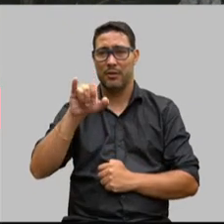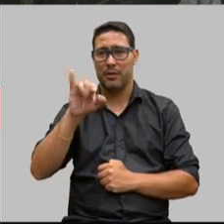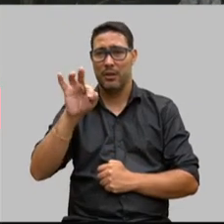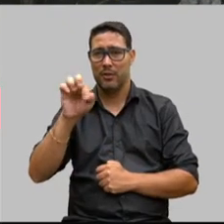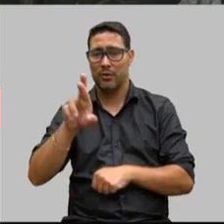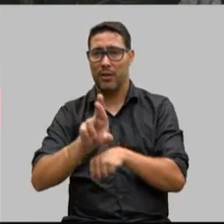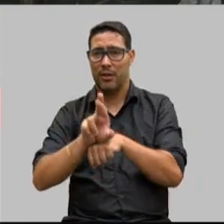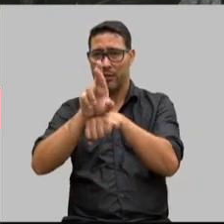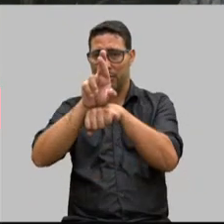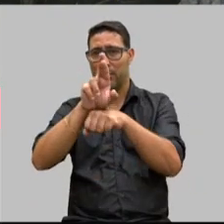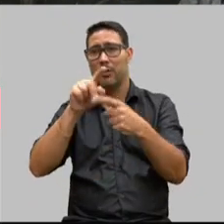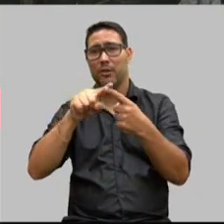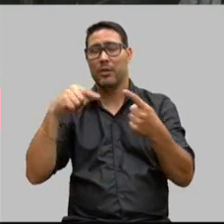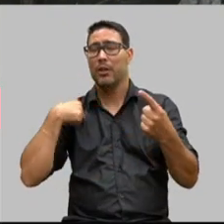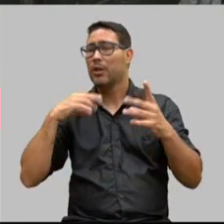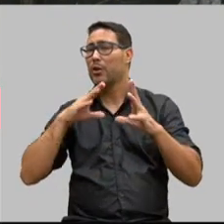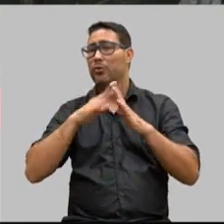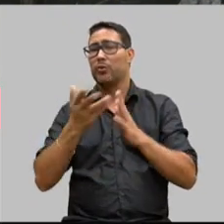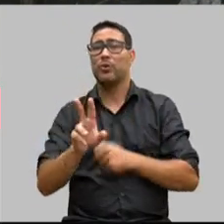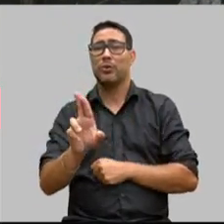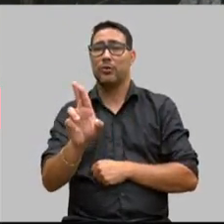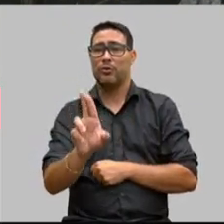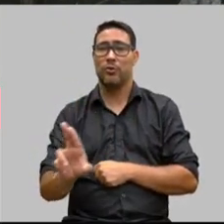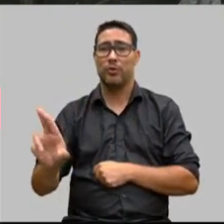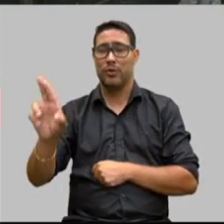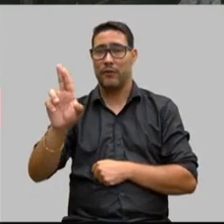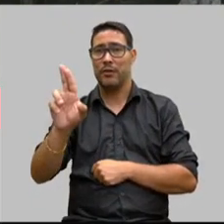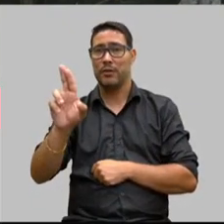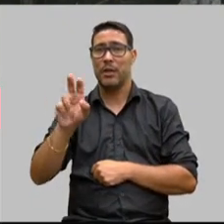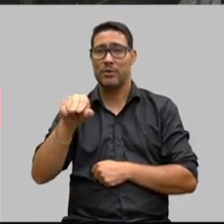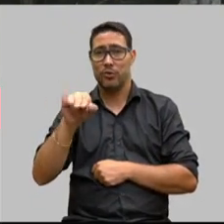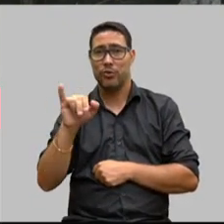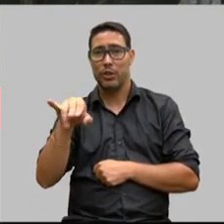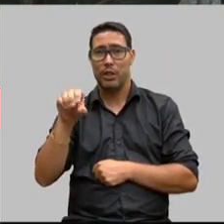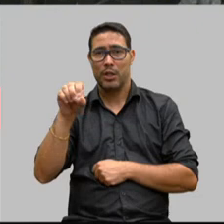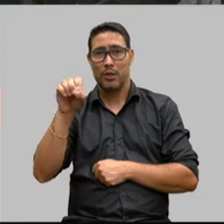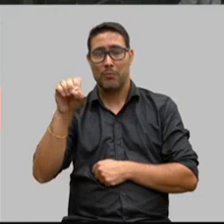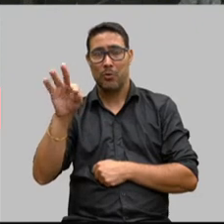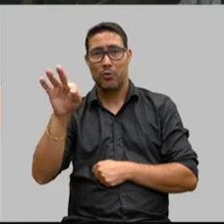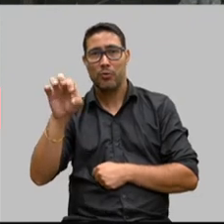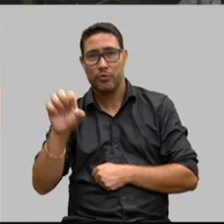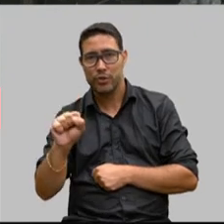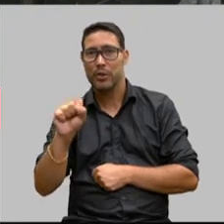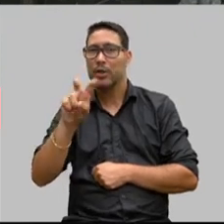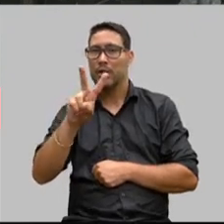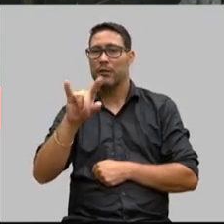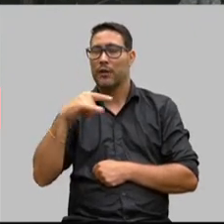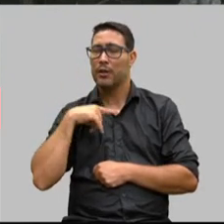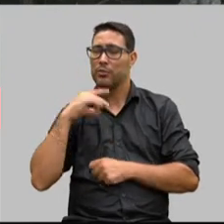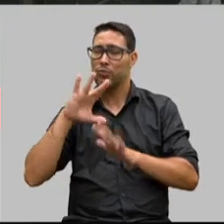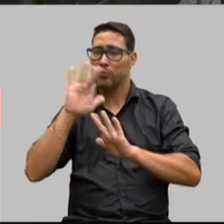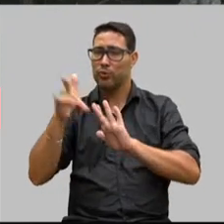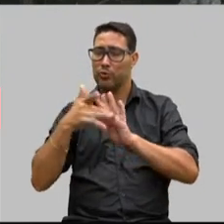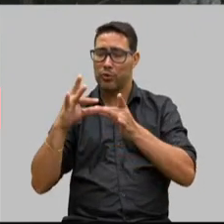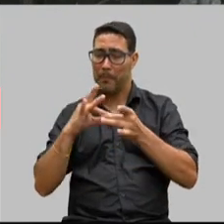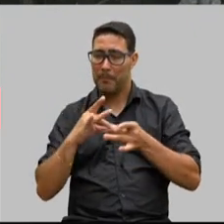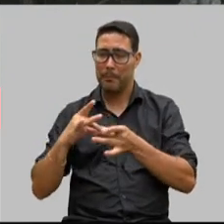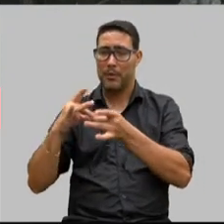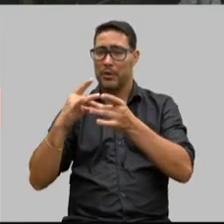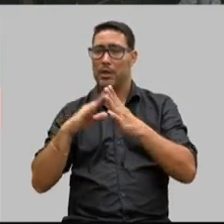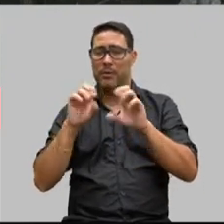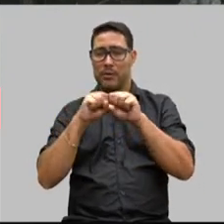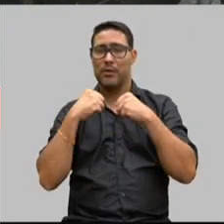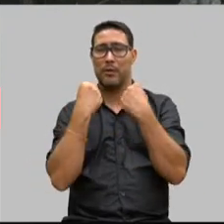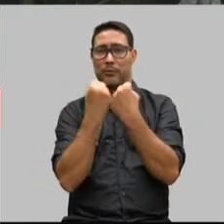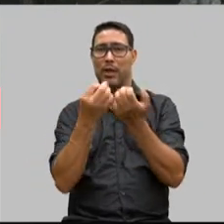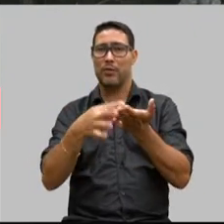representando todas as universidades e institutos federais parceiros desse seminário técnico, e posso dizer aqui que são